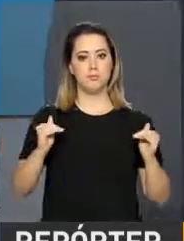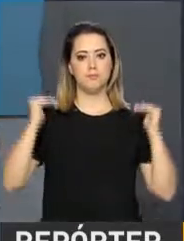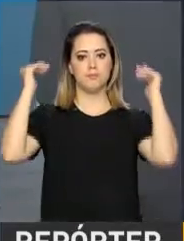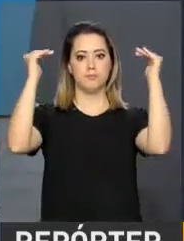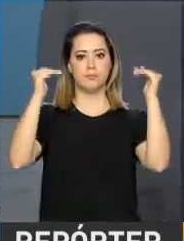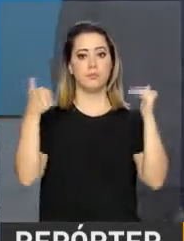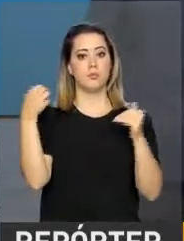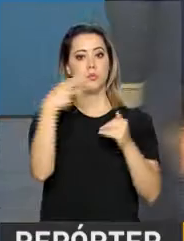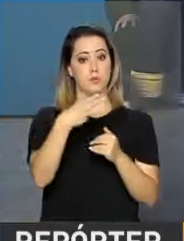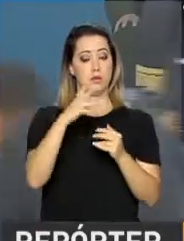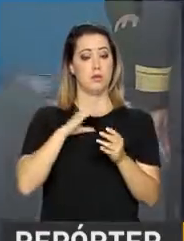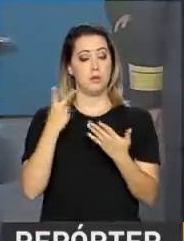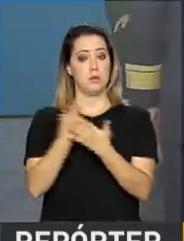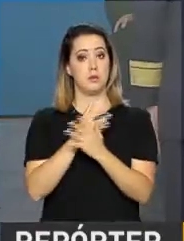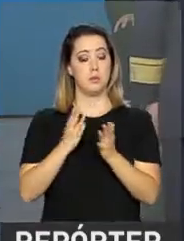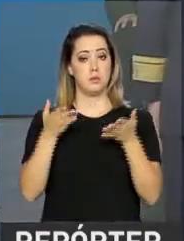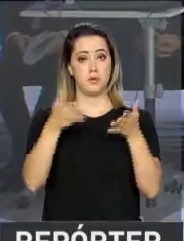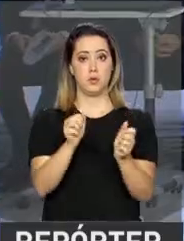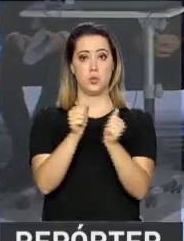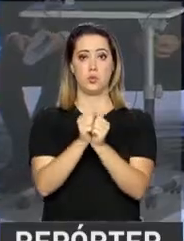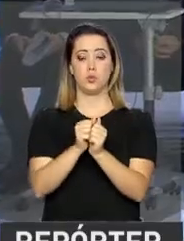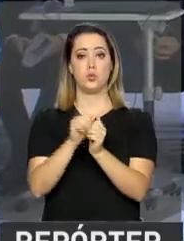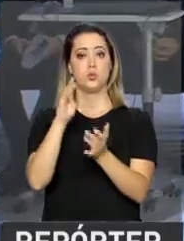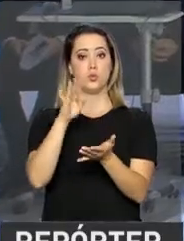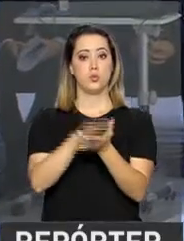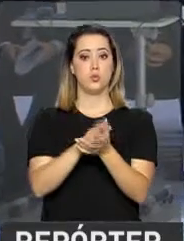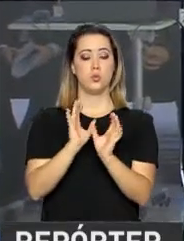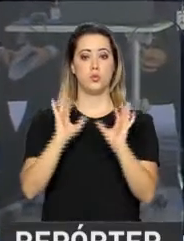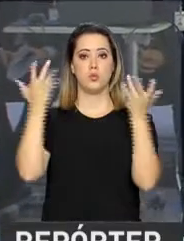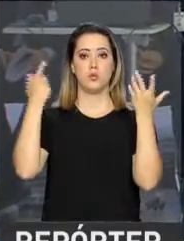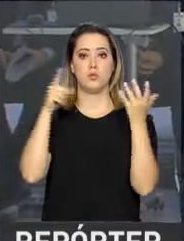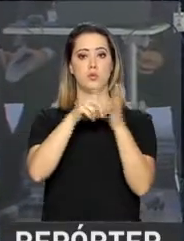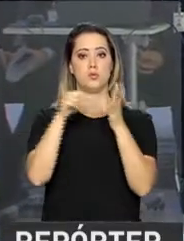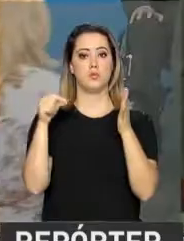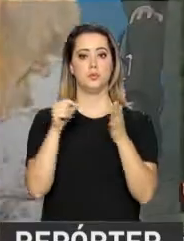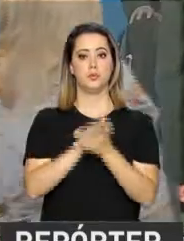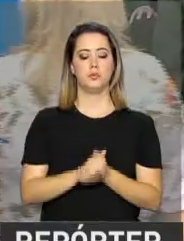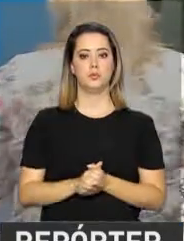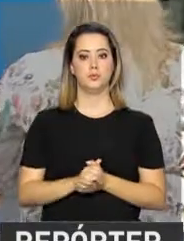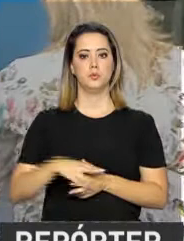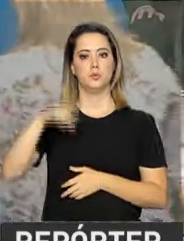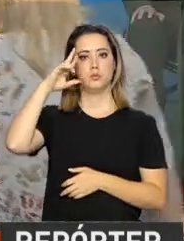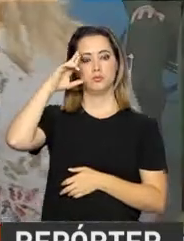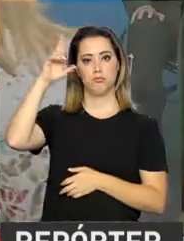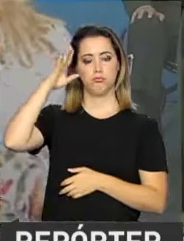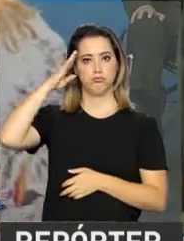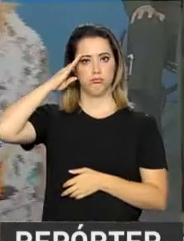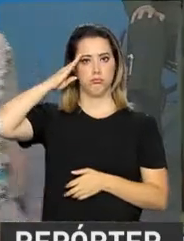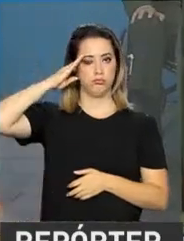13 deles participaram com as esposas da cerimônia no palácio do planalto os generais promovidos